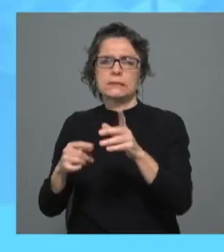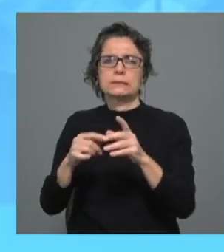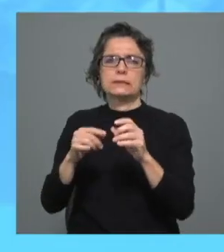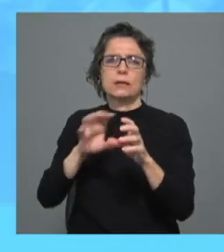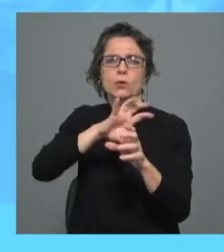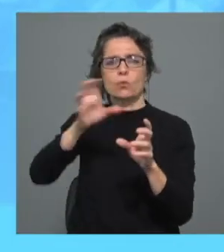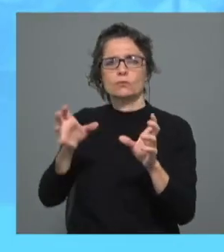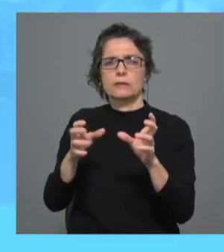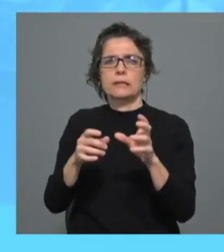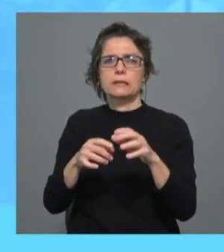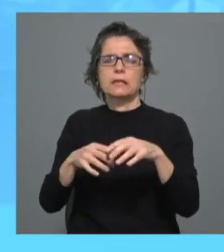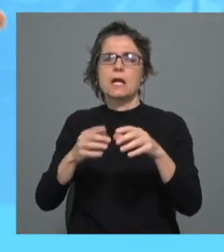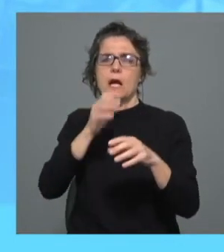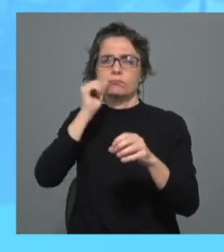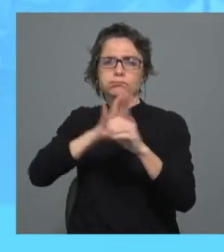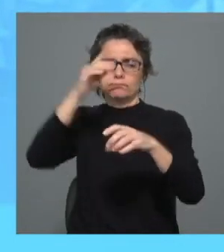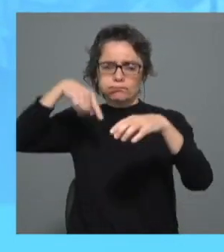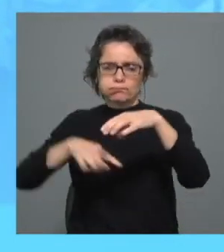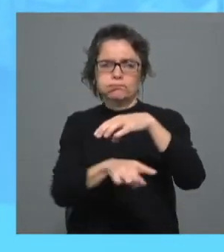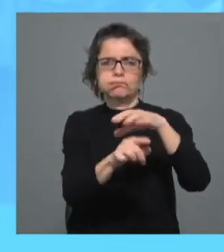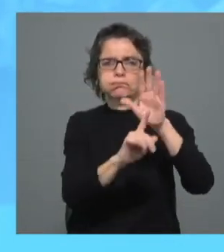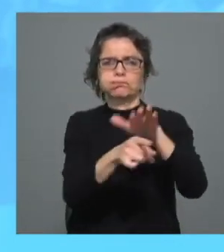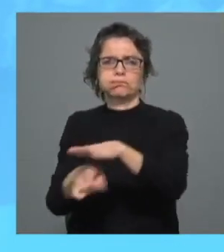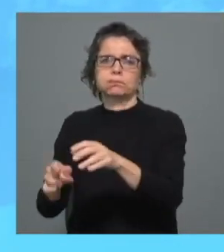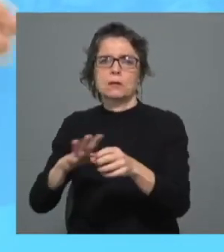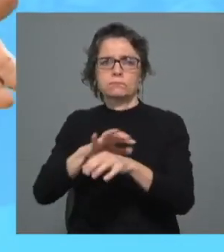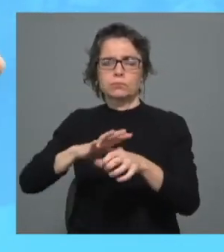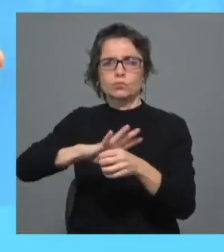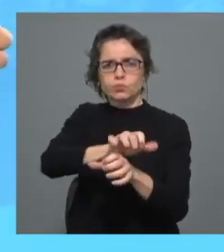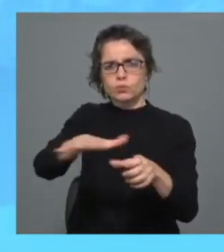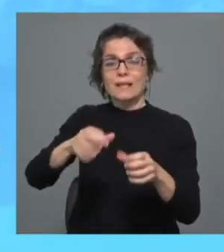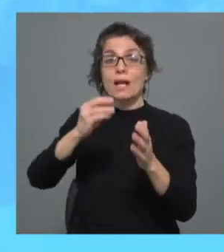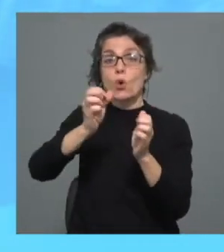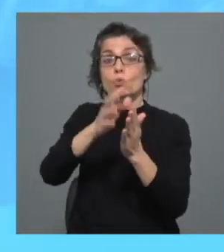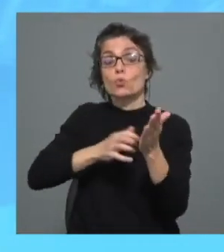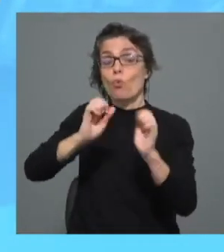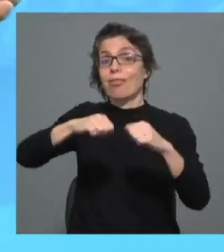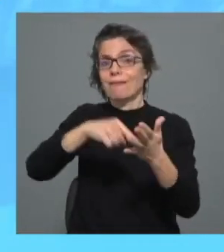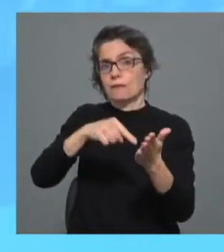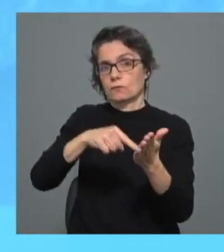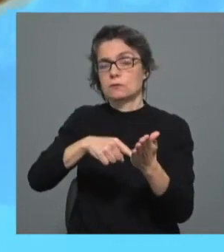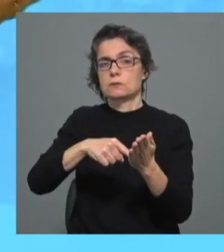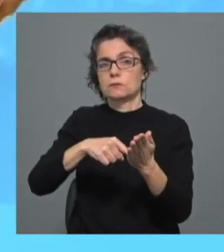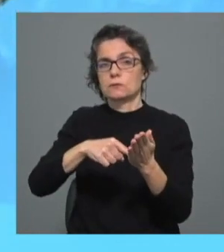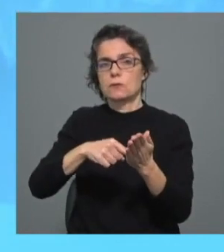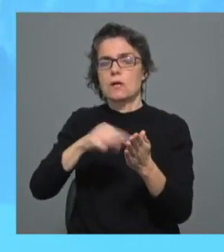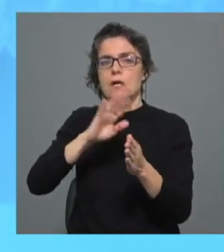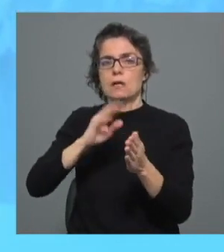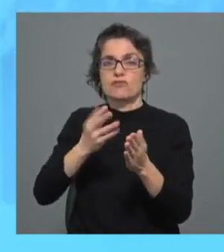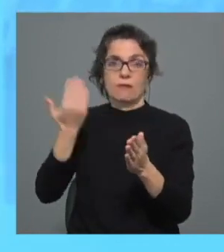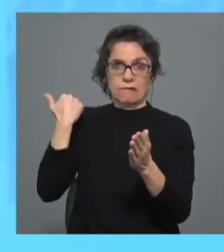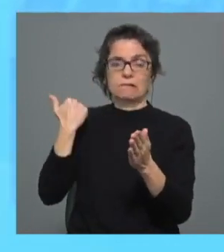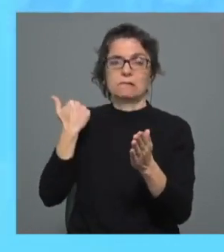por submarino e bombardeiros estratégicos, em ambos os campos, e esse tratado, houve um entendimento para que ele já vinha de trás,